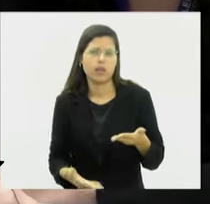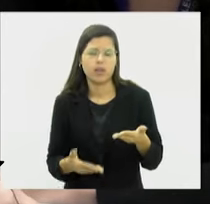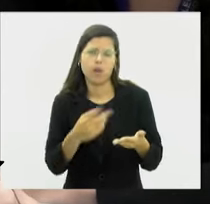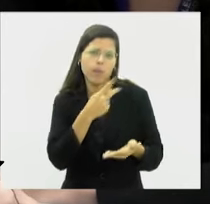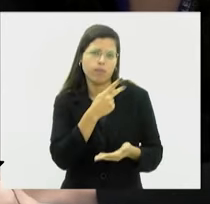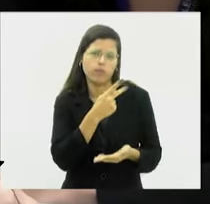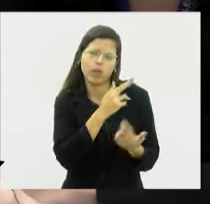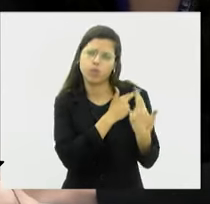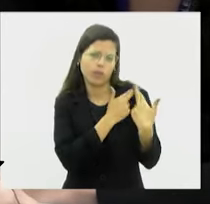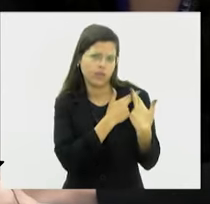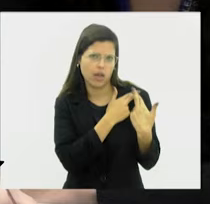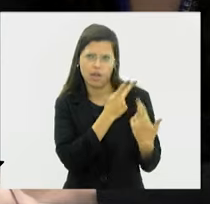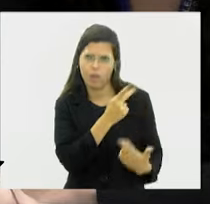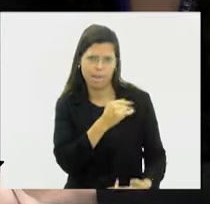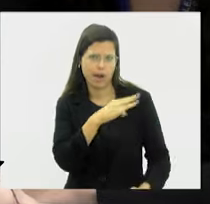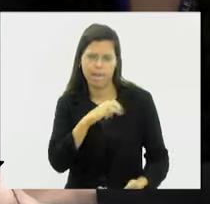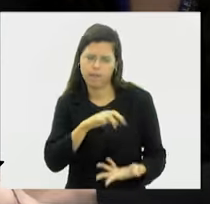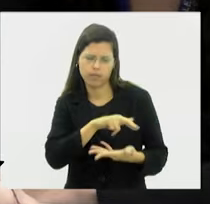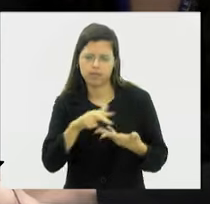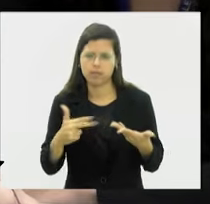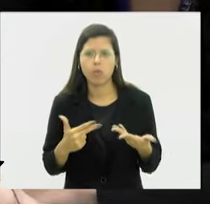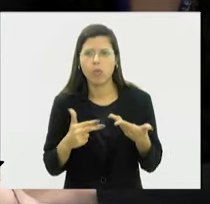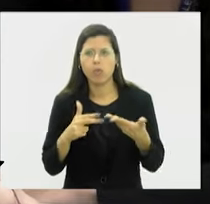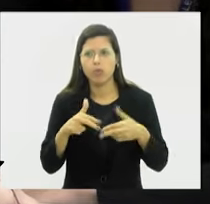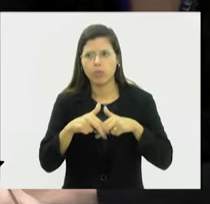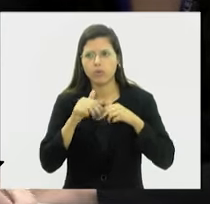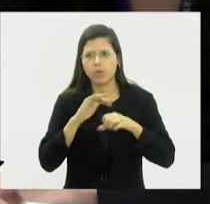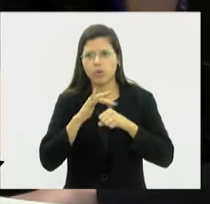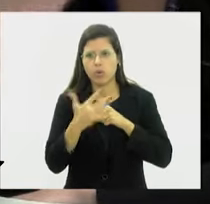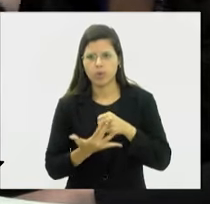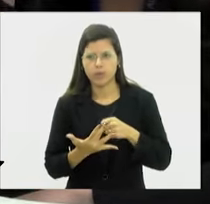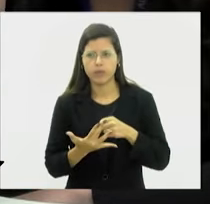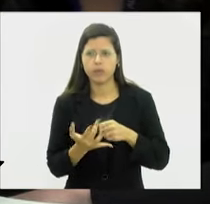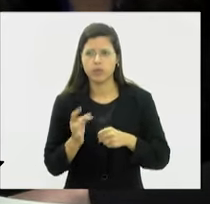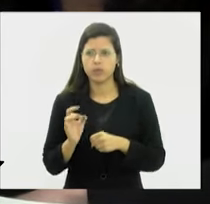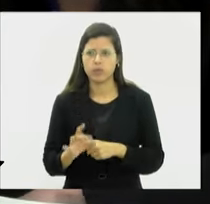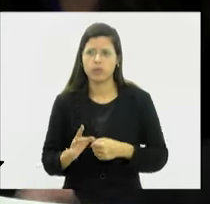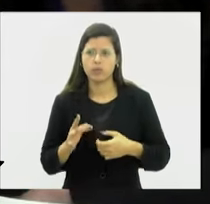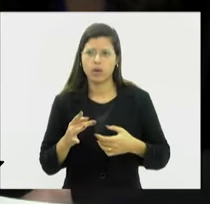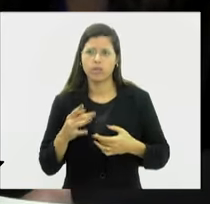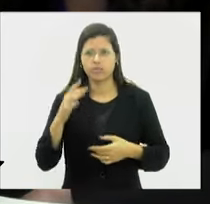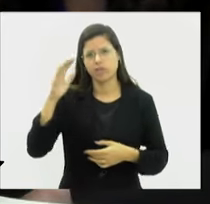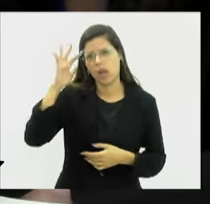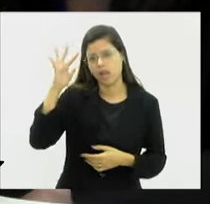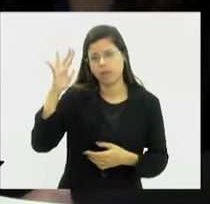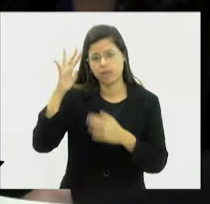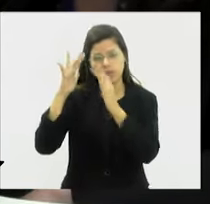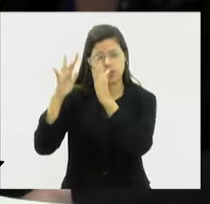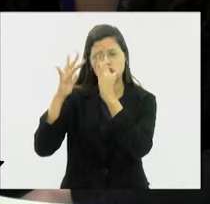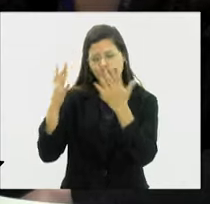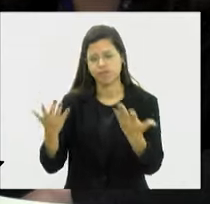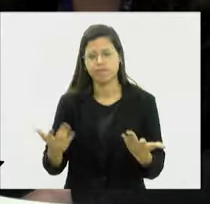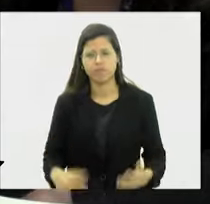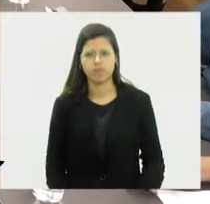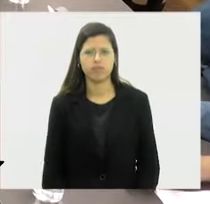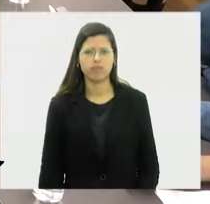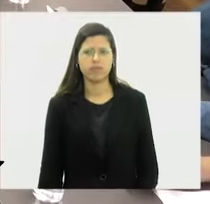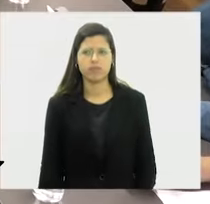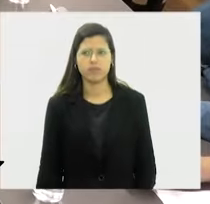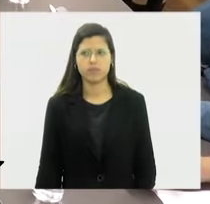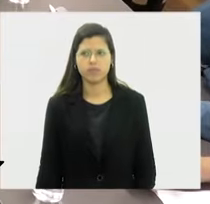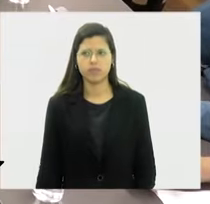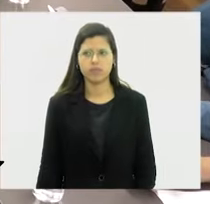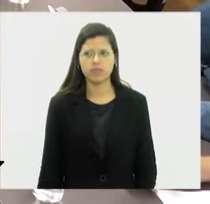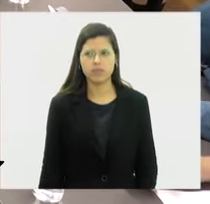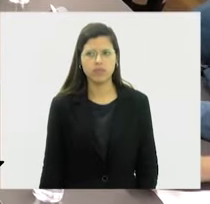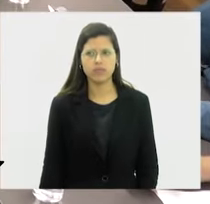pandemia da Covid-19. Então, só trago esse elemento aqui para essa discussão, para reflexão também. Tem um aspecto que